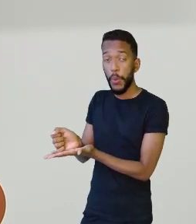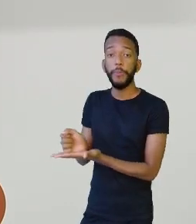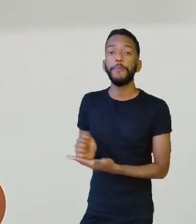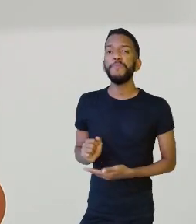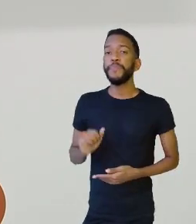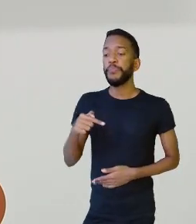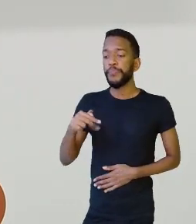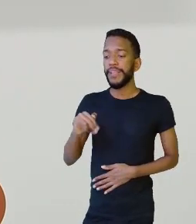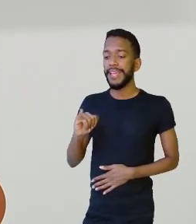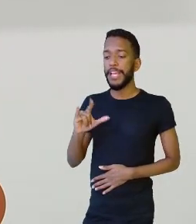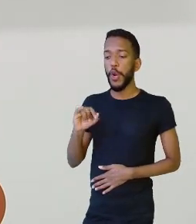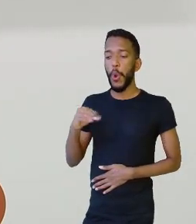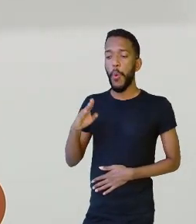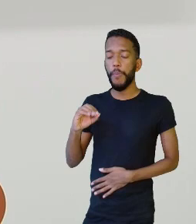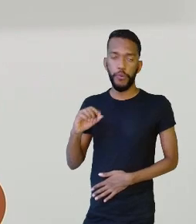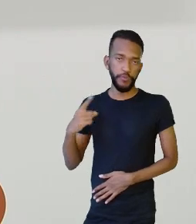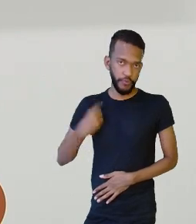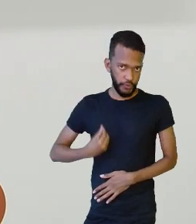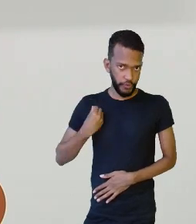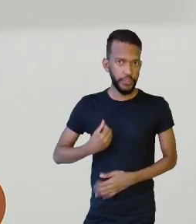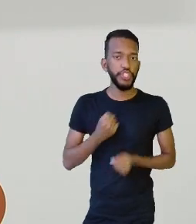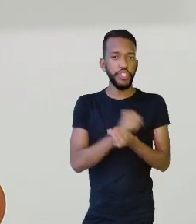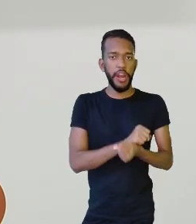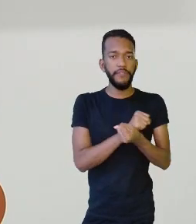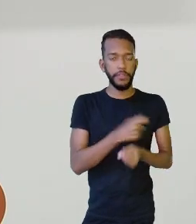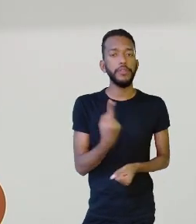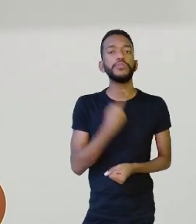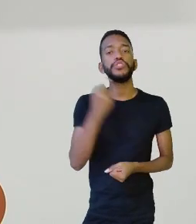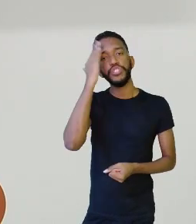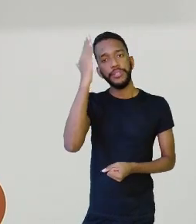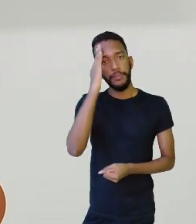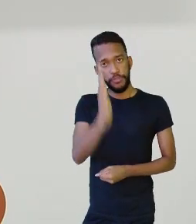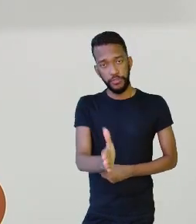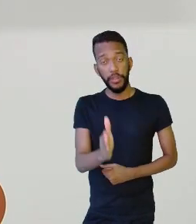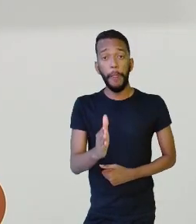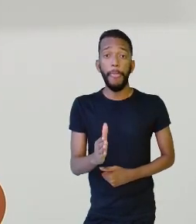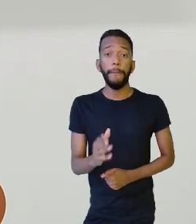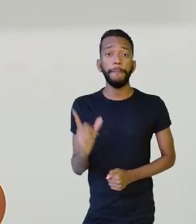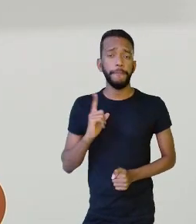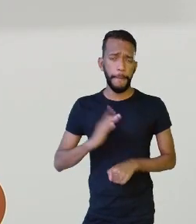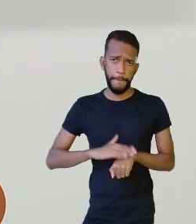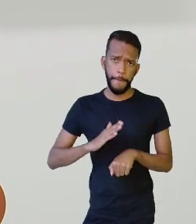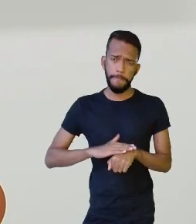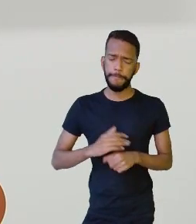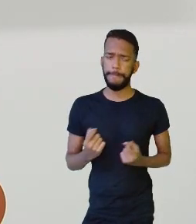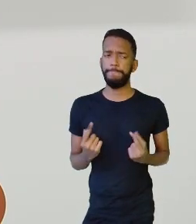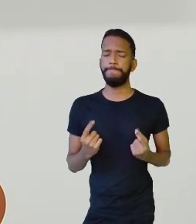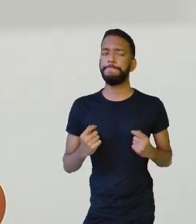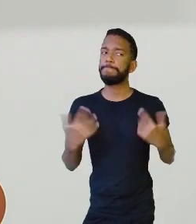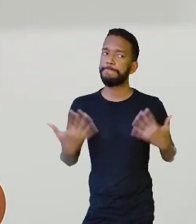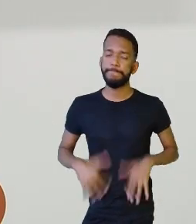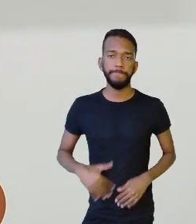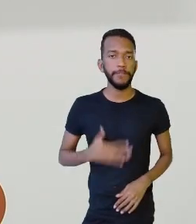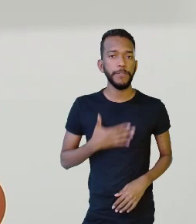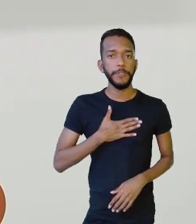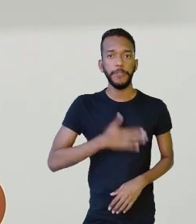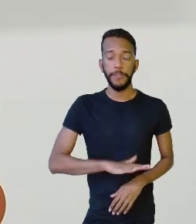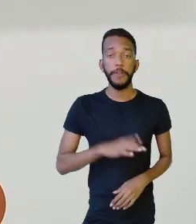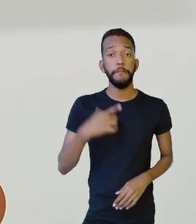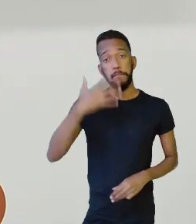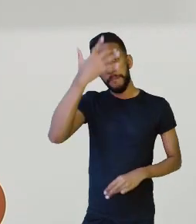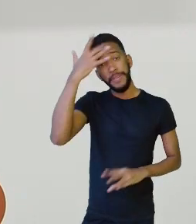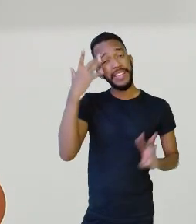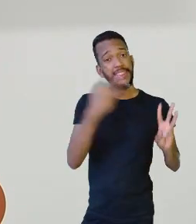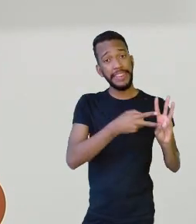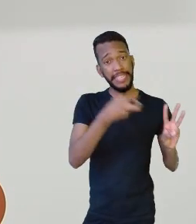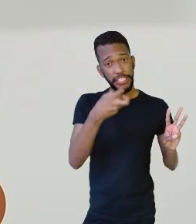bom tempo no Brasil existiu a escravidão, a gente sabe disso. Foi um momento muito desagradável da nossa história, tanto dos